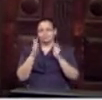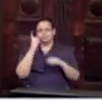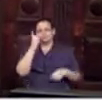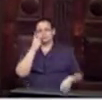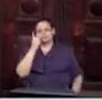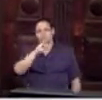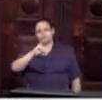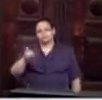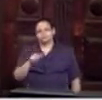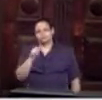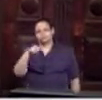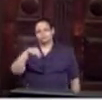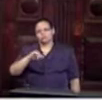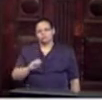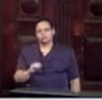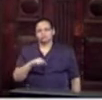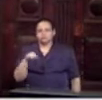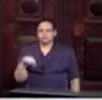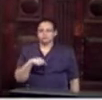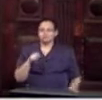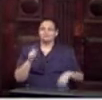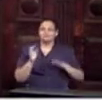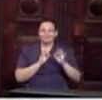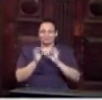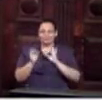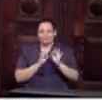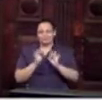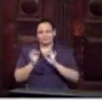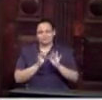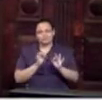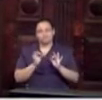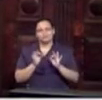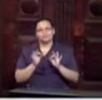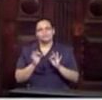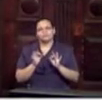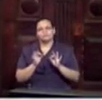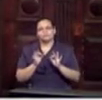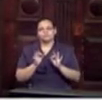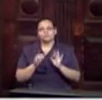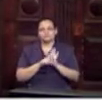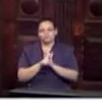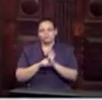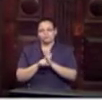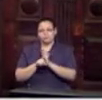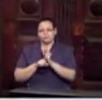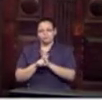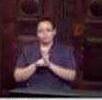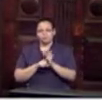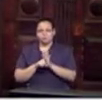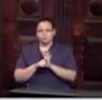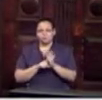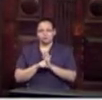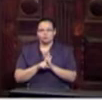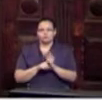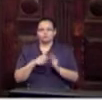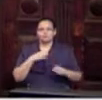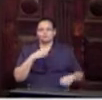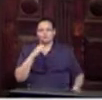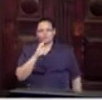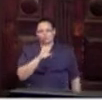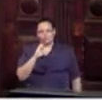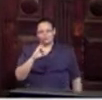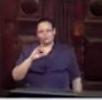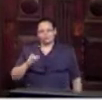deputado Jânio Mendes, é que nós, o projeto que está sendo examinado e é objeto de um substitutivo na CCJ,